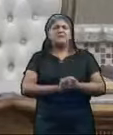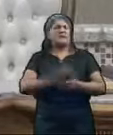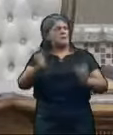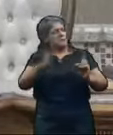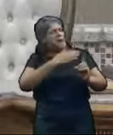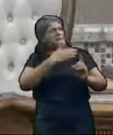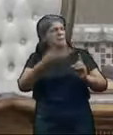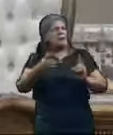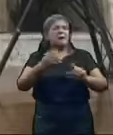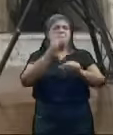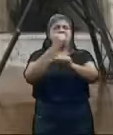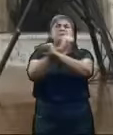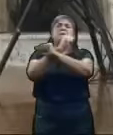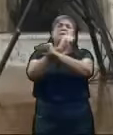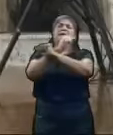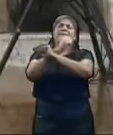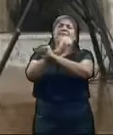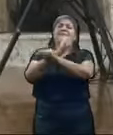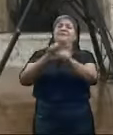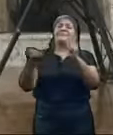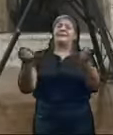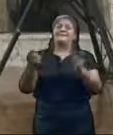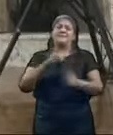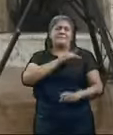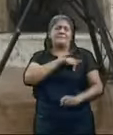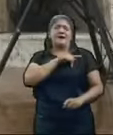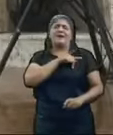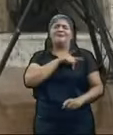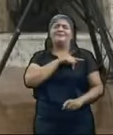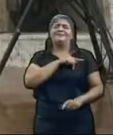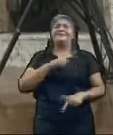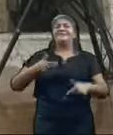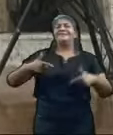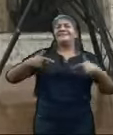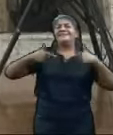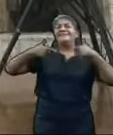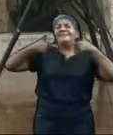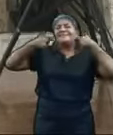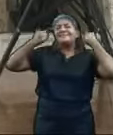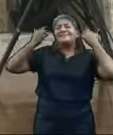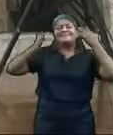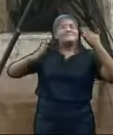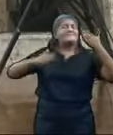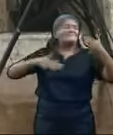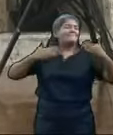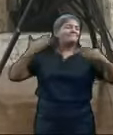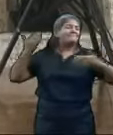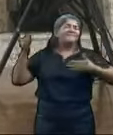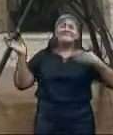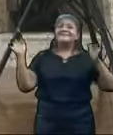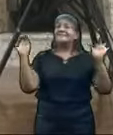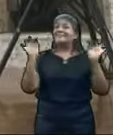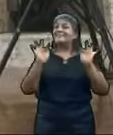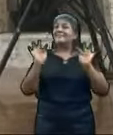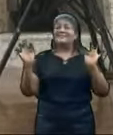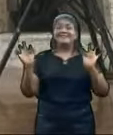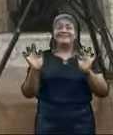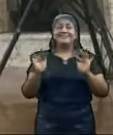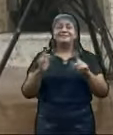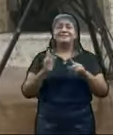para descer pelo nome você festa aqui ainda por causa de Jesus eles não foram procurar lá é